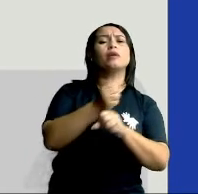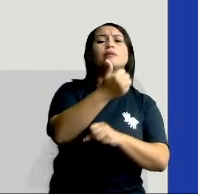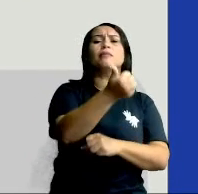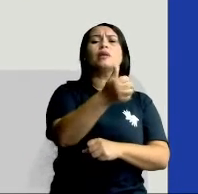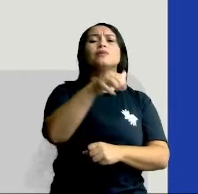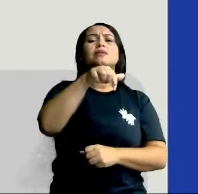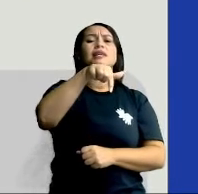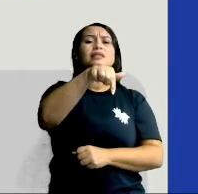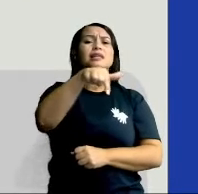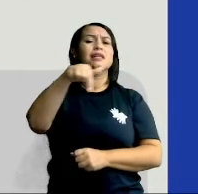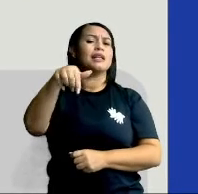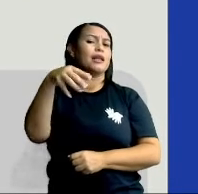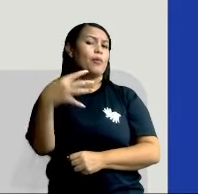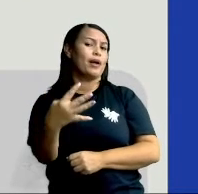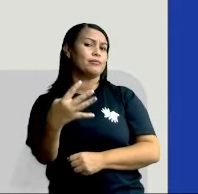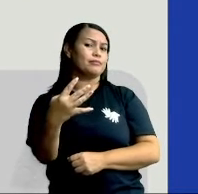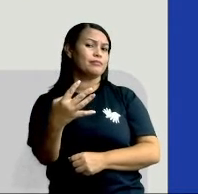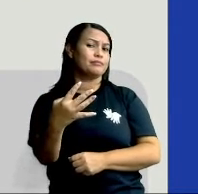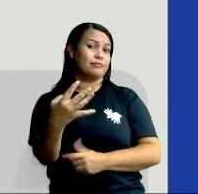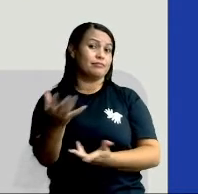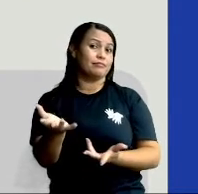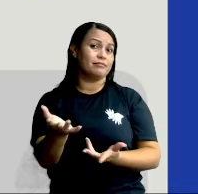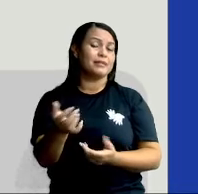de 1774?